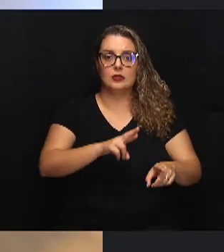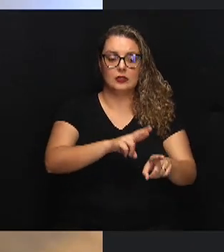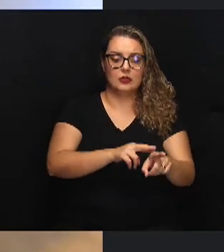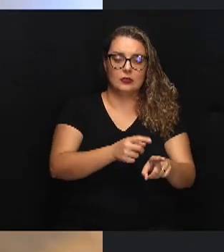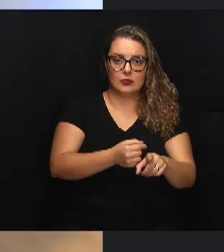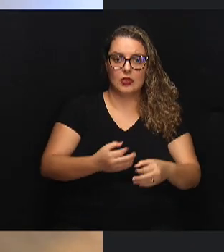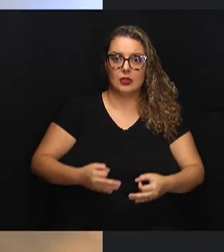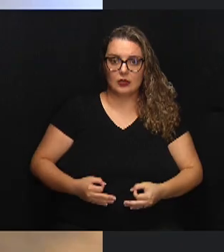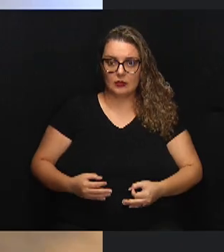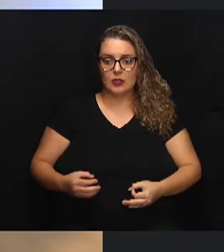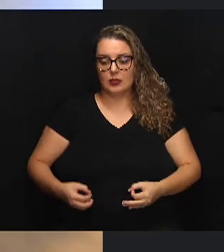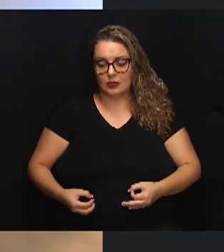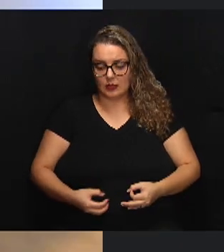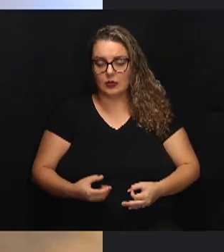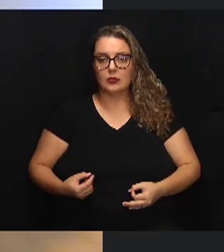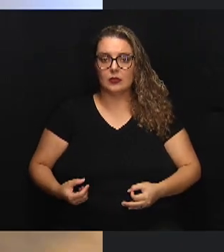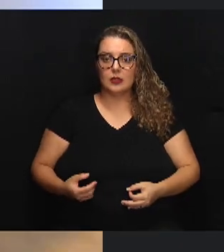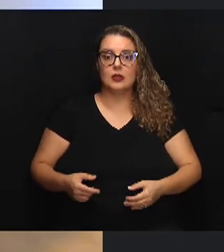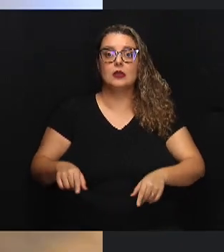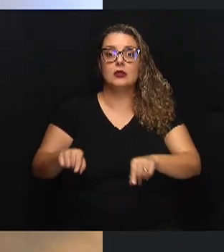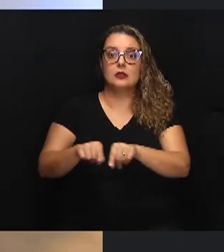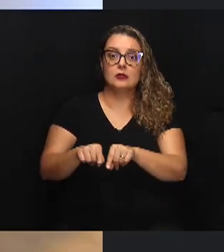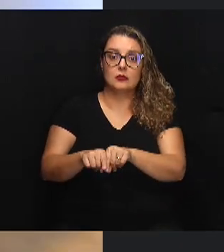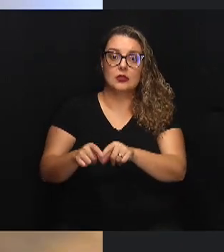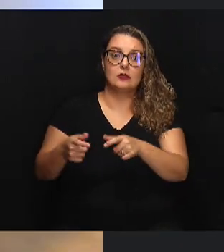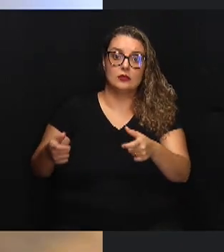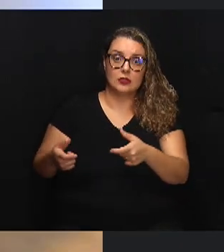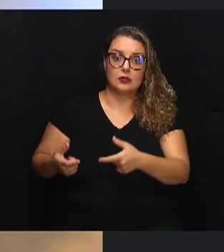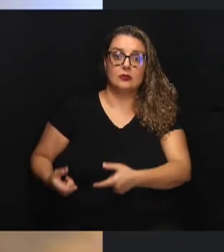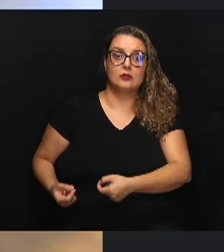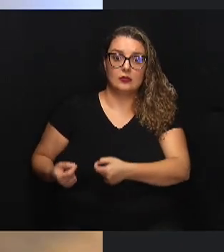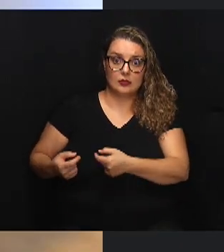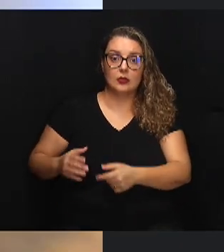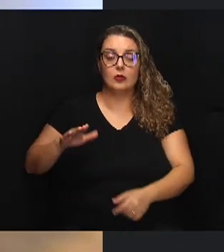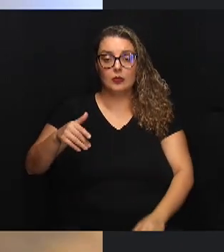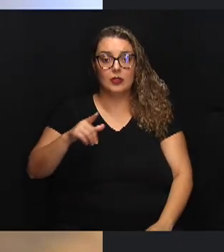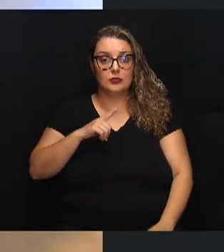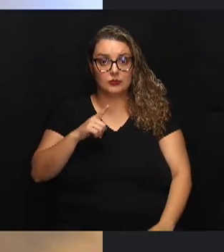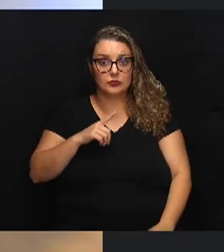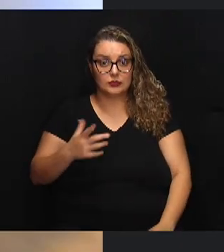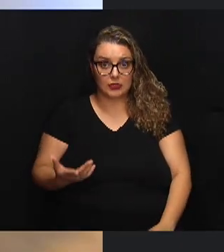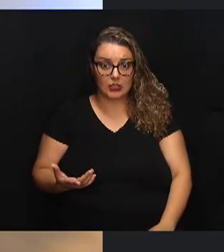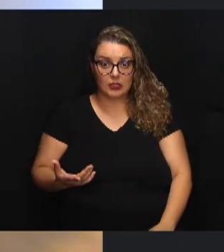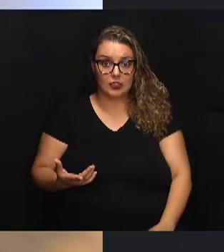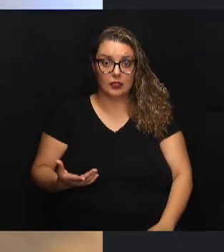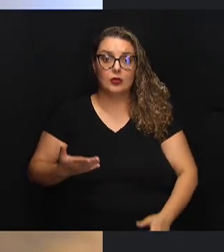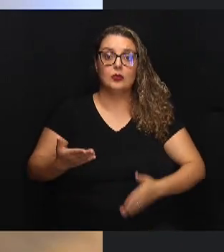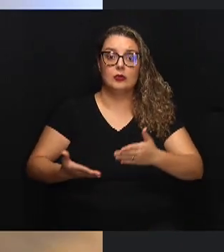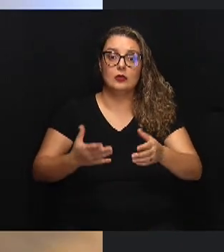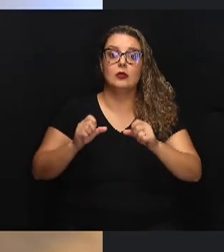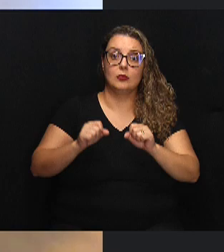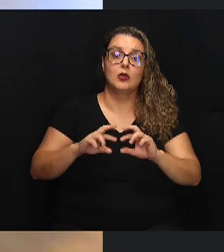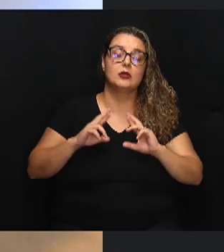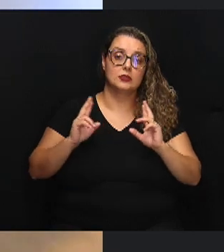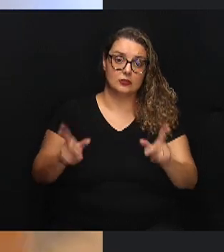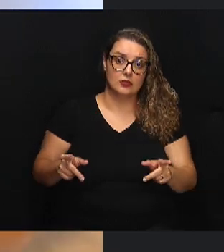risco aumentado de câncer de pâncreas nessa população. Quando a gente tem esse diagnóstico, o tratamento pode ser diferente. Por quê? Quando a